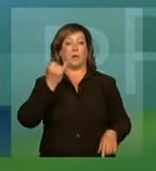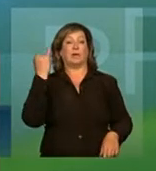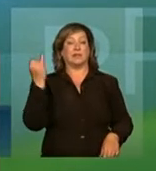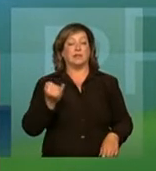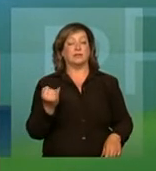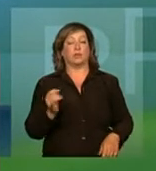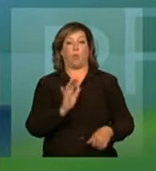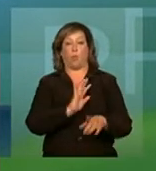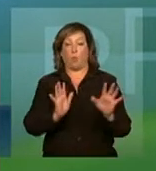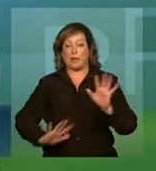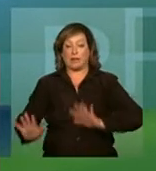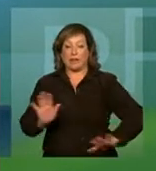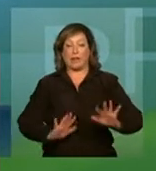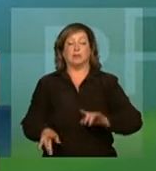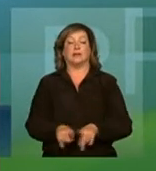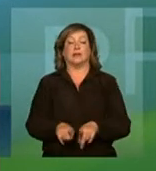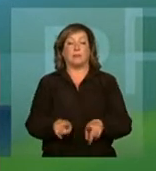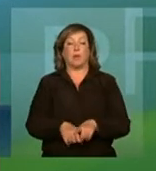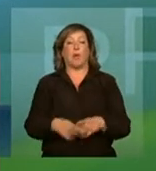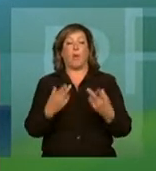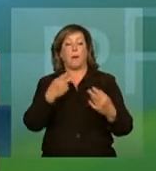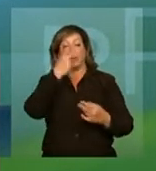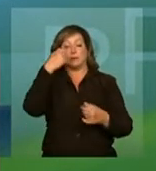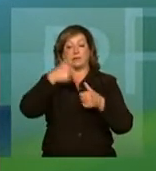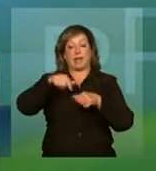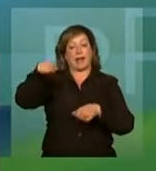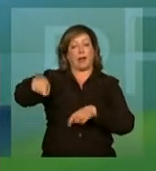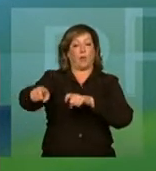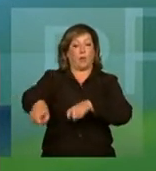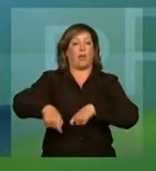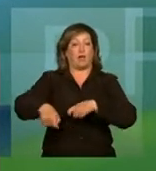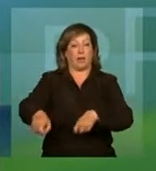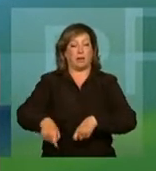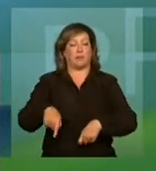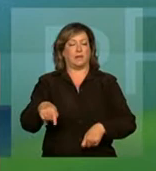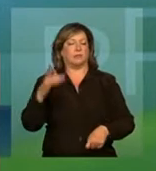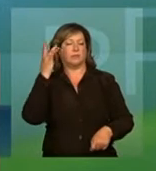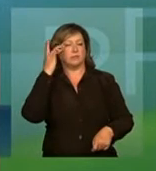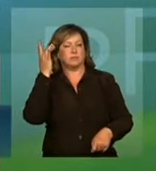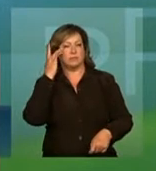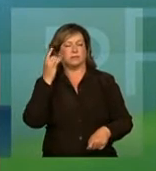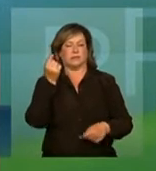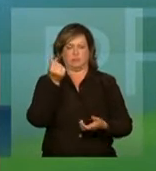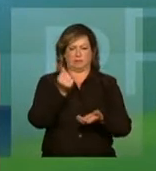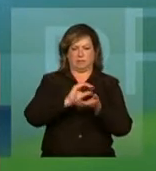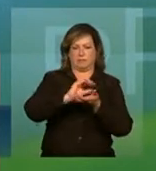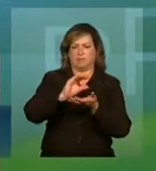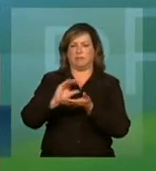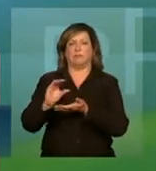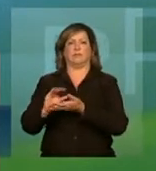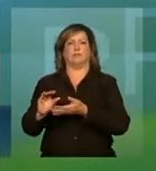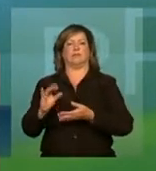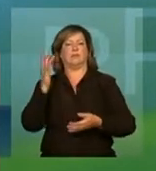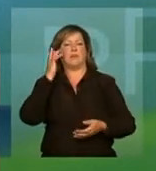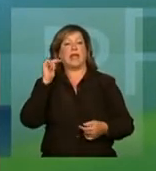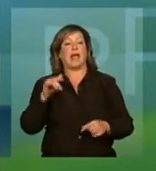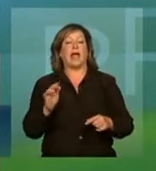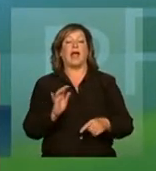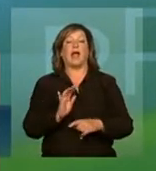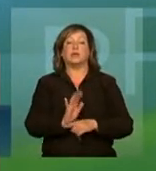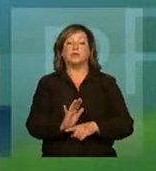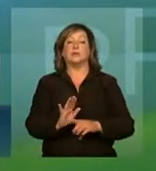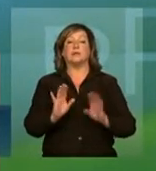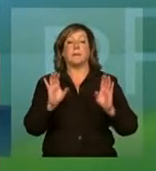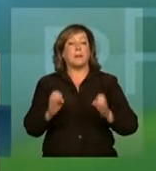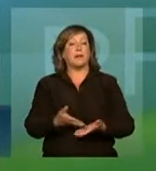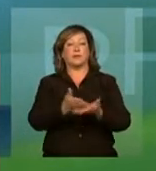importância e cuidado, assim como quem está no campo. Este equilíbrio de atenção e de investimentos resume a essência do nosso país,